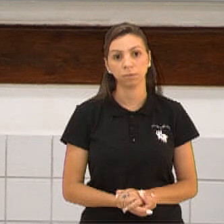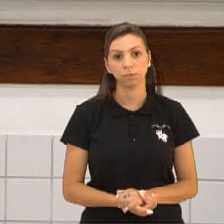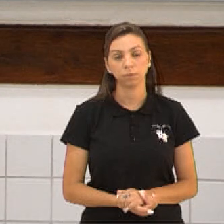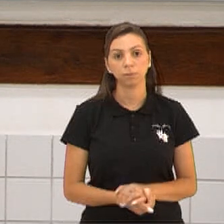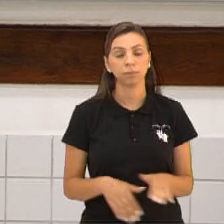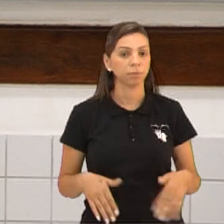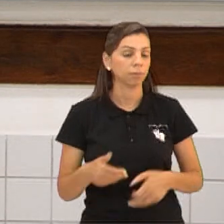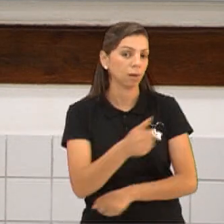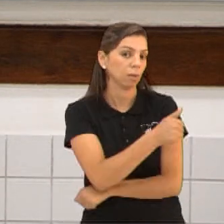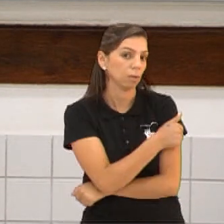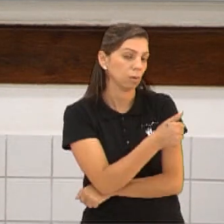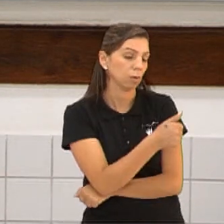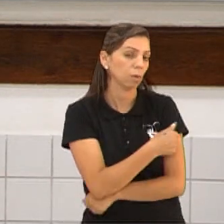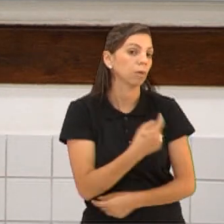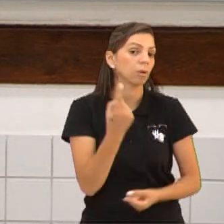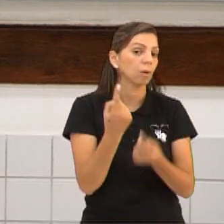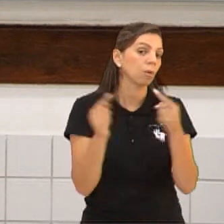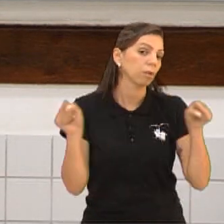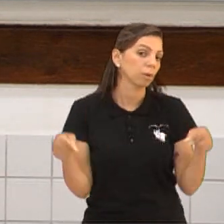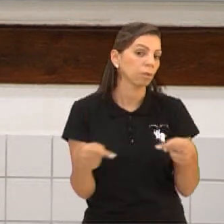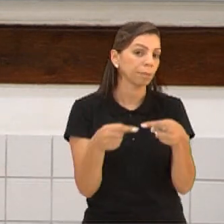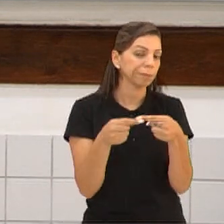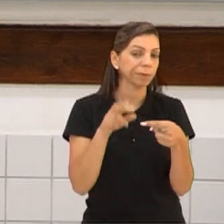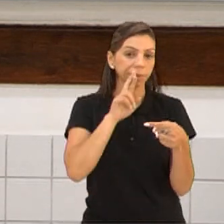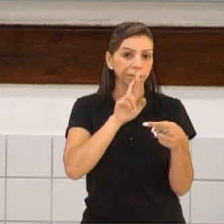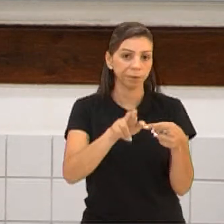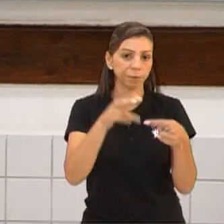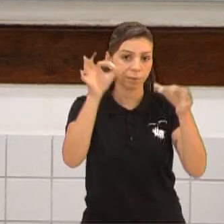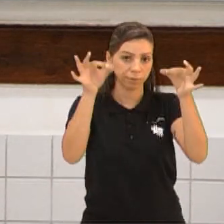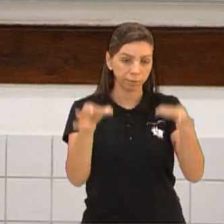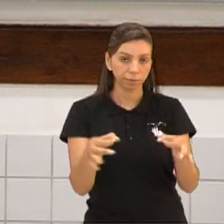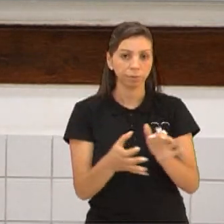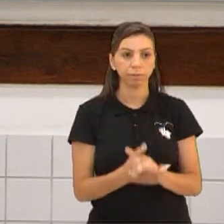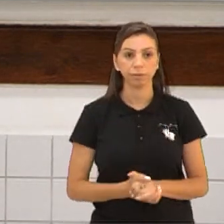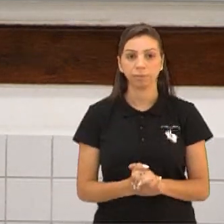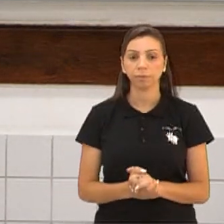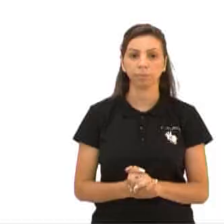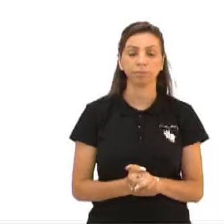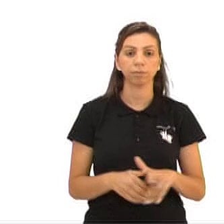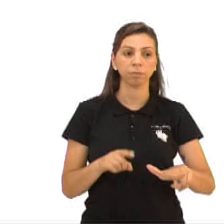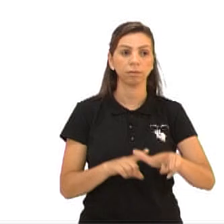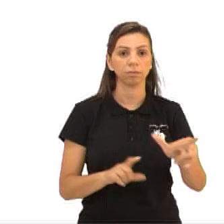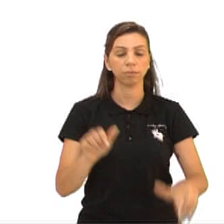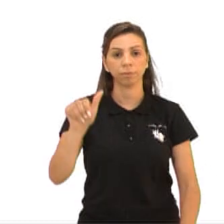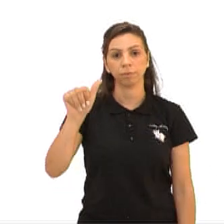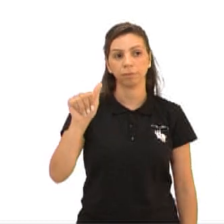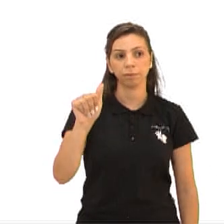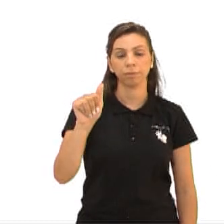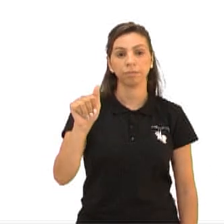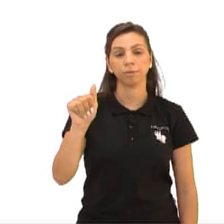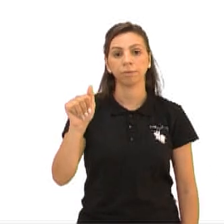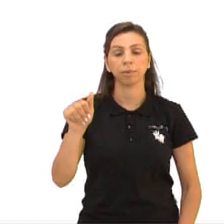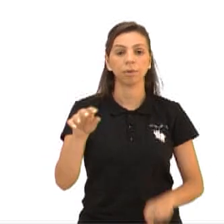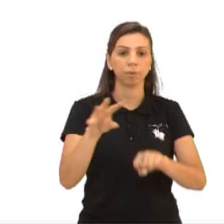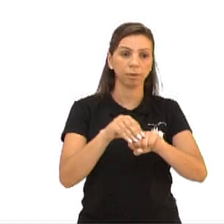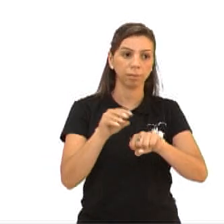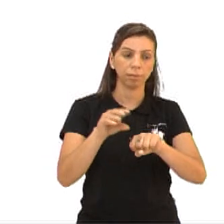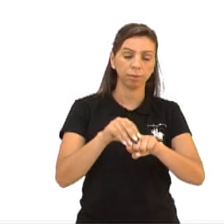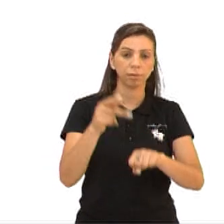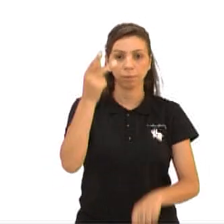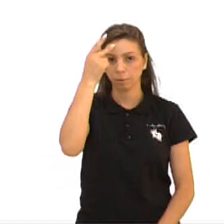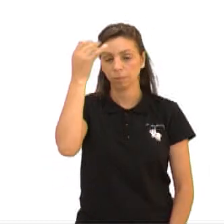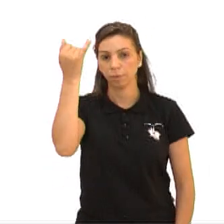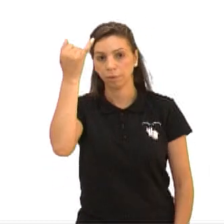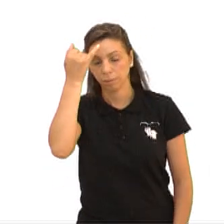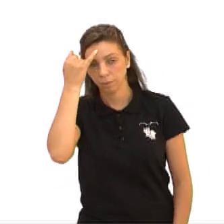E aí, estudante, qual foi a alternativa que você marcou? Vamos ver qual é a correta? A letra A. O conhecimento para Immanuel Kant